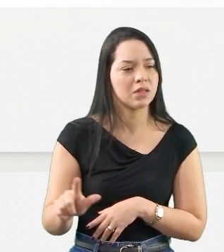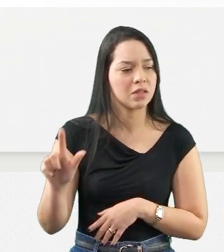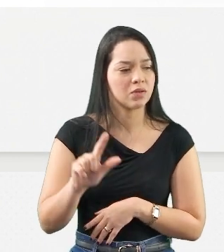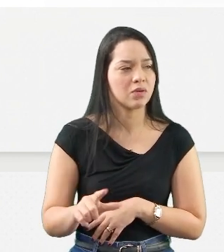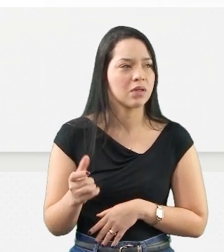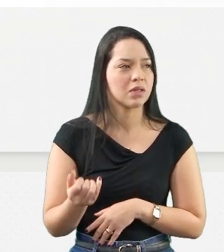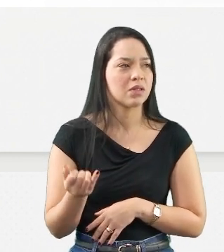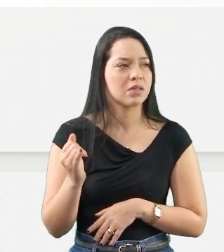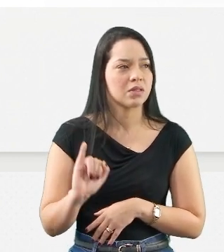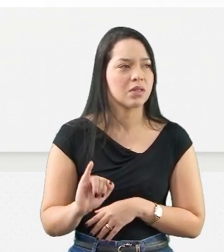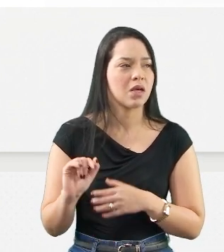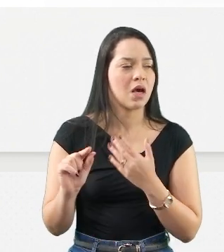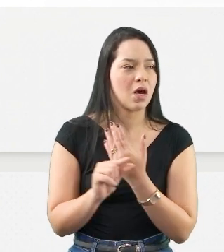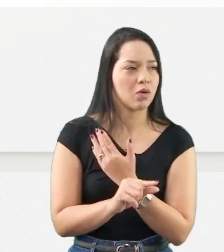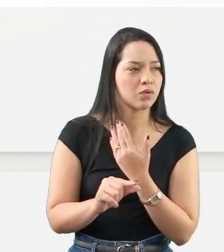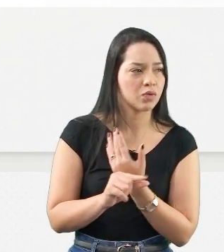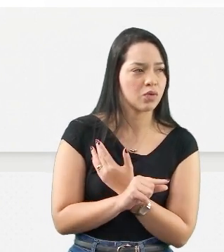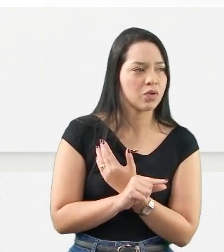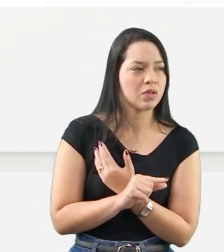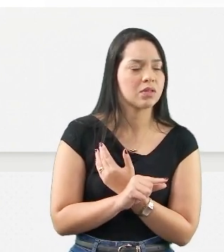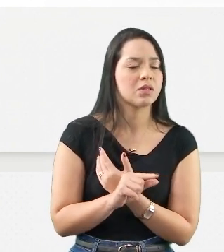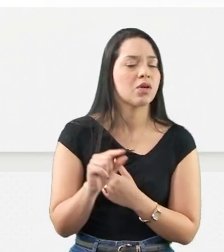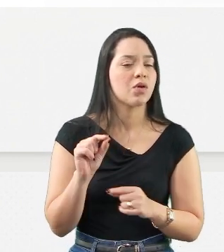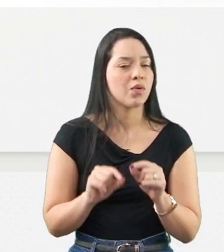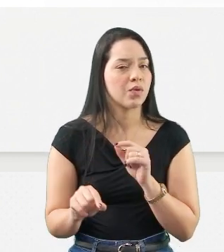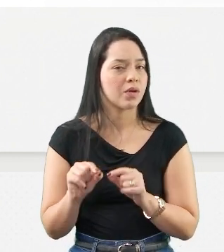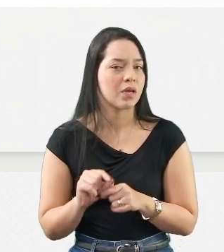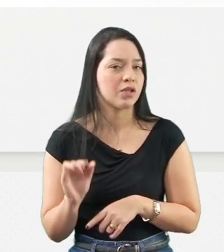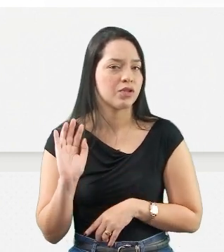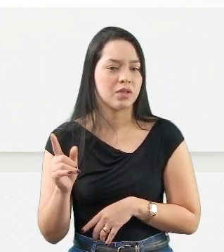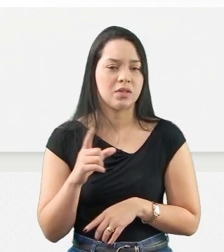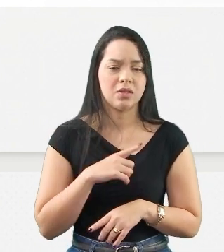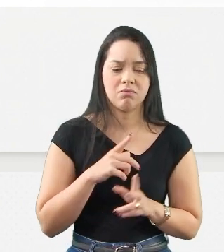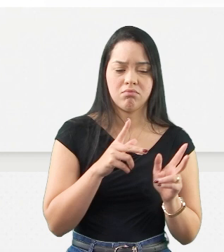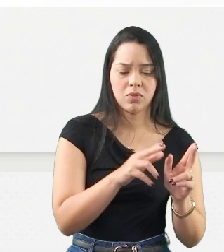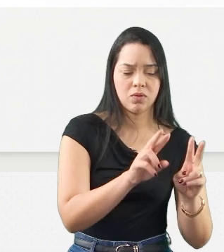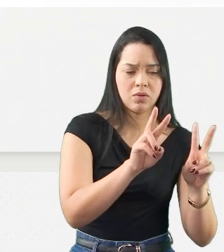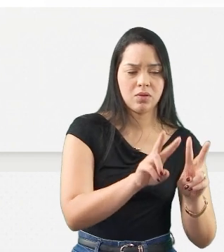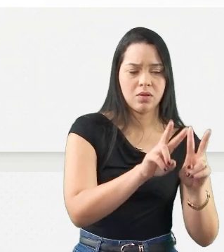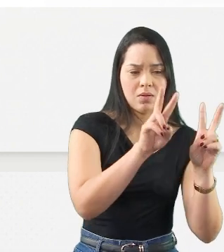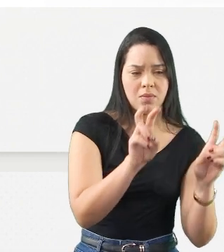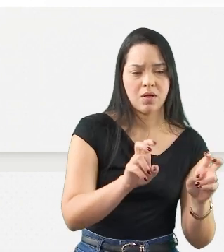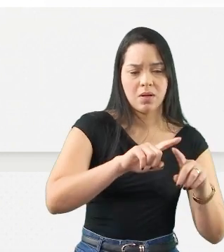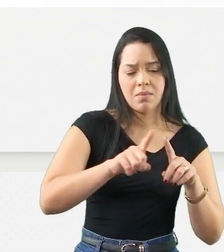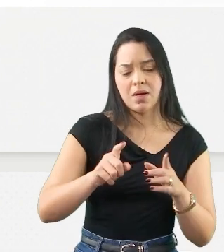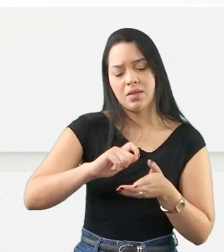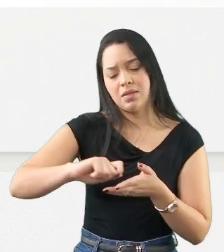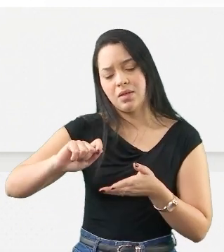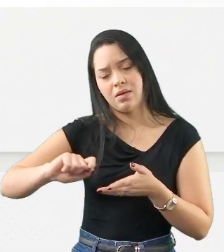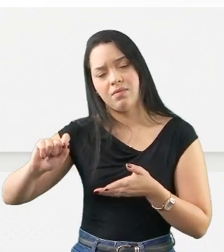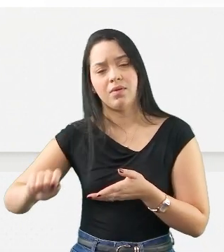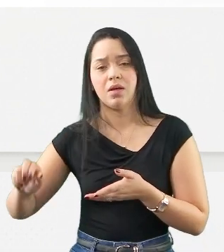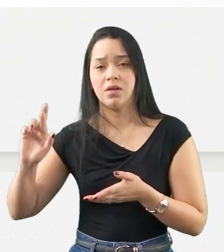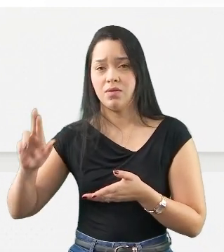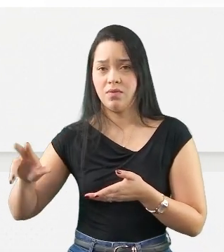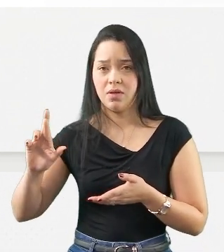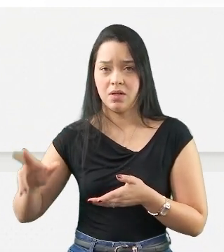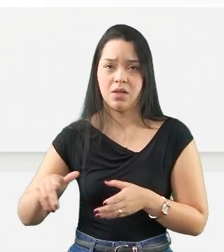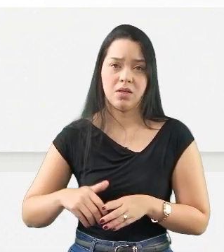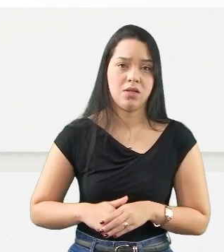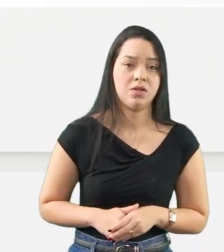pegarem autores, vocês vão ver que eles podem tratar de mesmas temáticas, mas a forma de escrever é diferente,